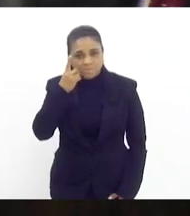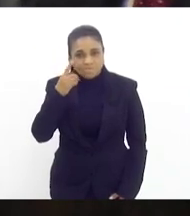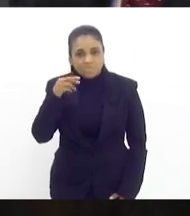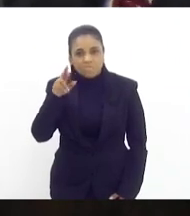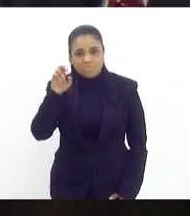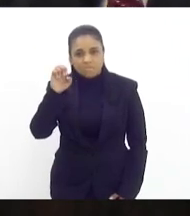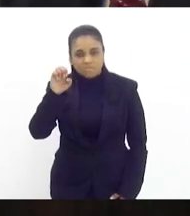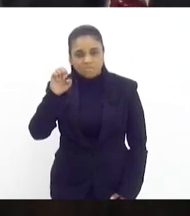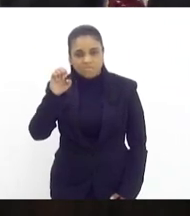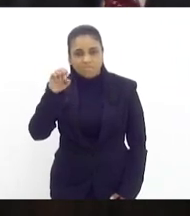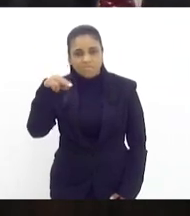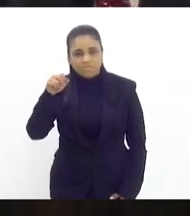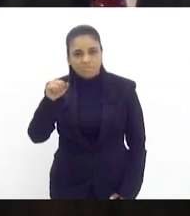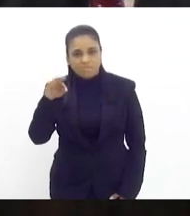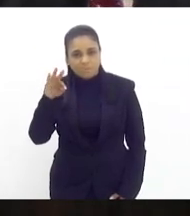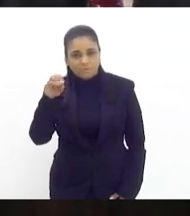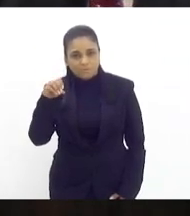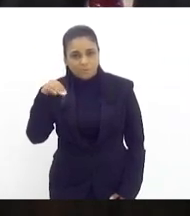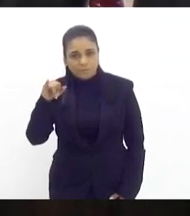Renato Miranda.